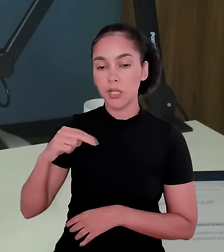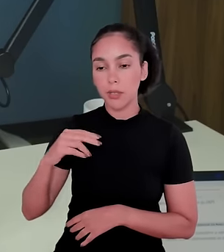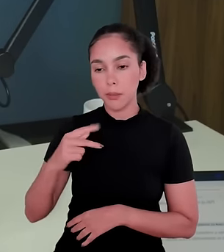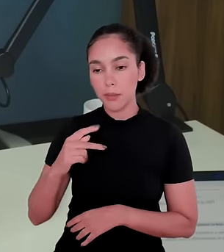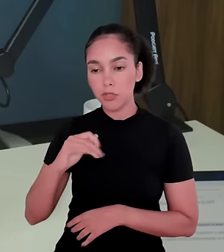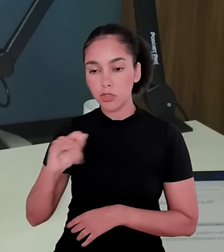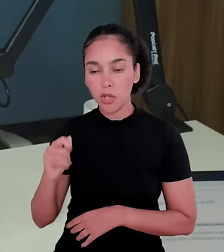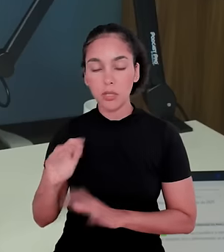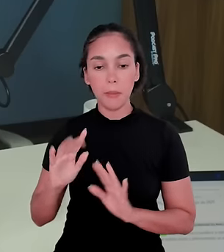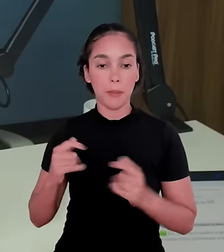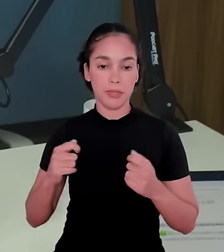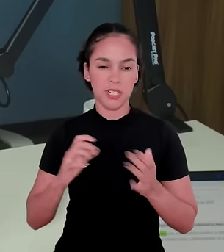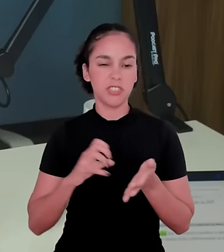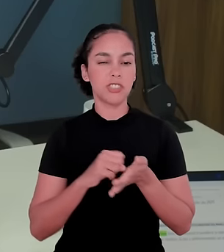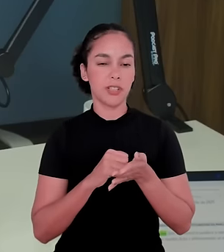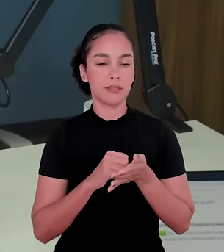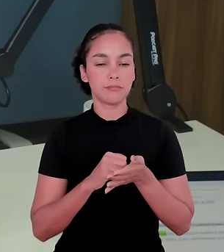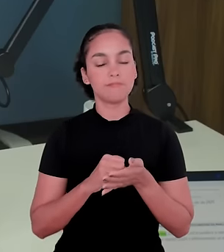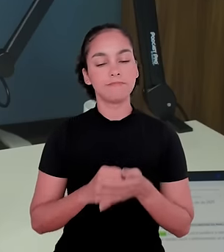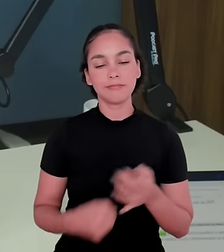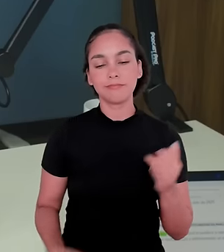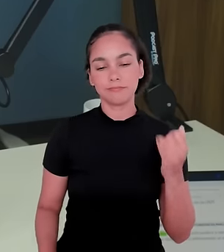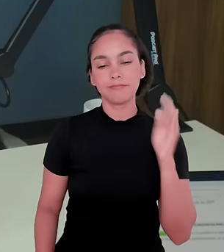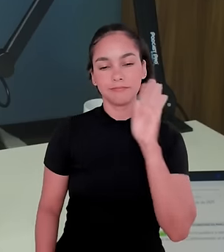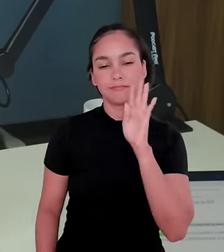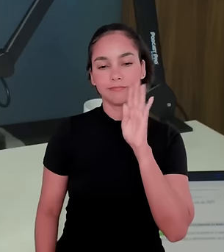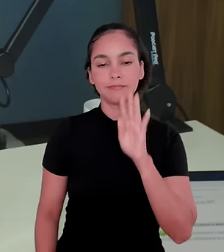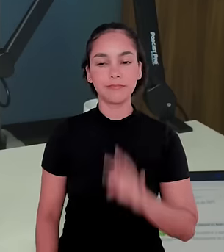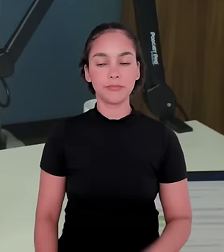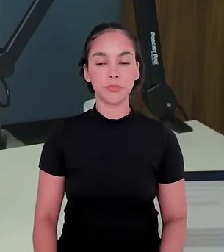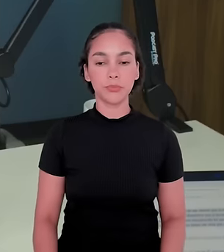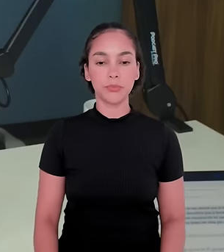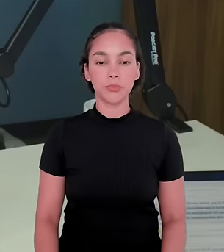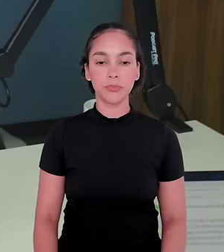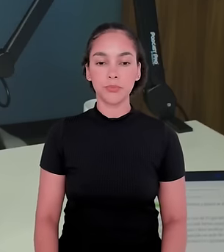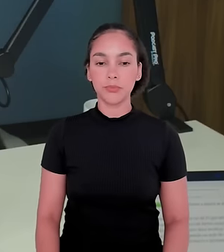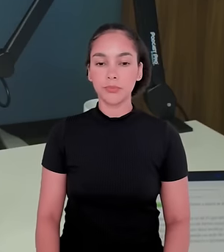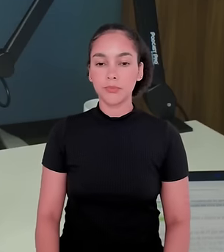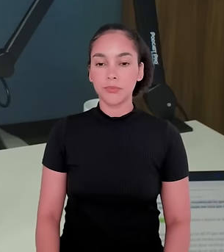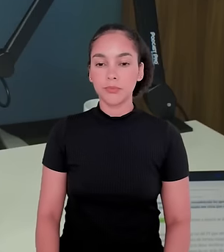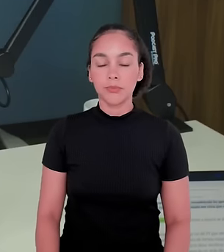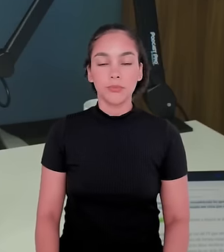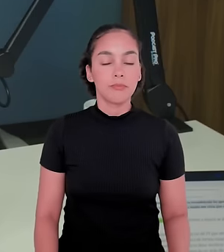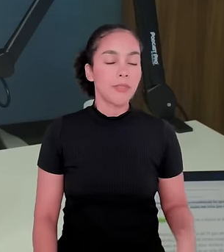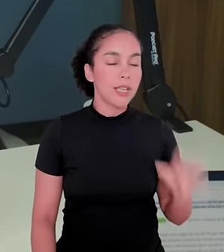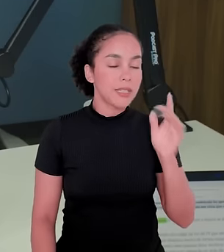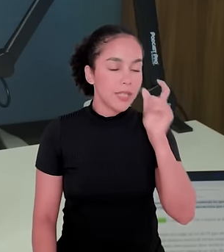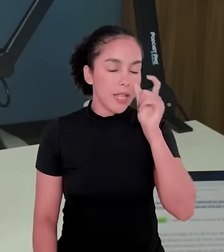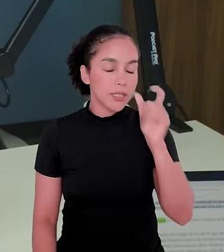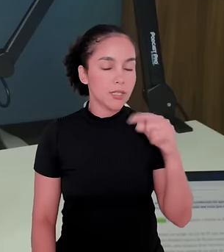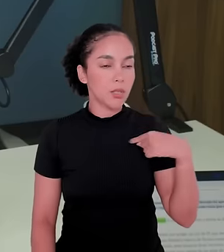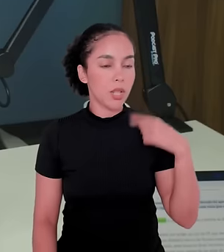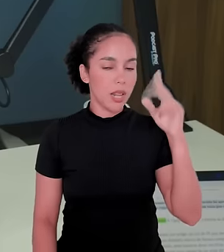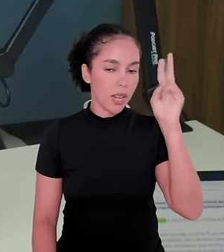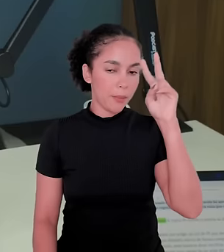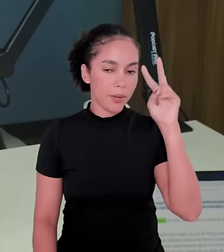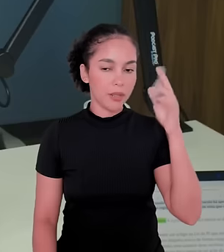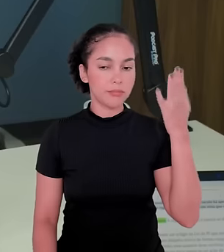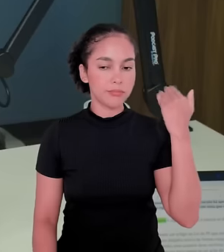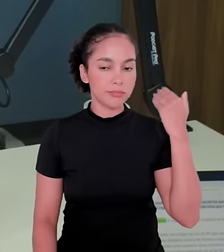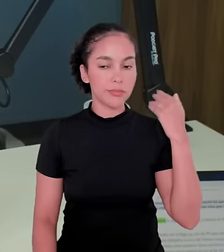registrar Porque é importante então ex legal isso ex bom interessante que você me fez lembrar teve um cliente aqui do Vale do